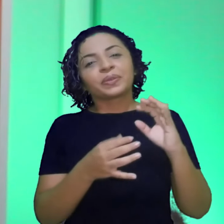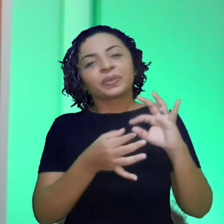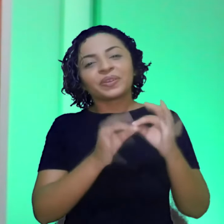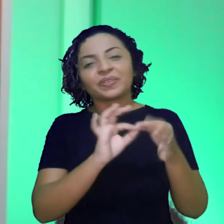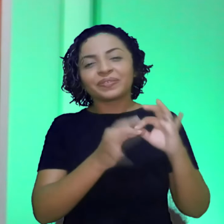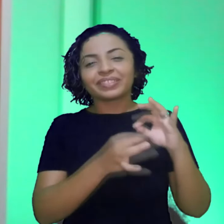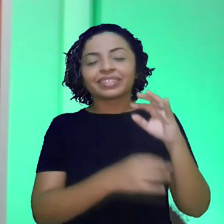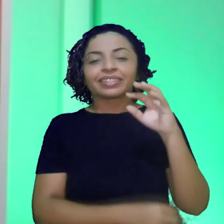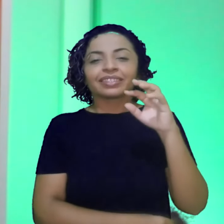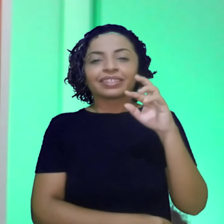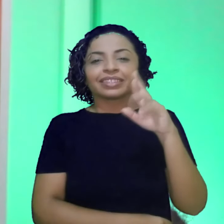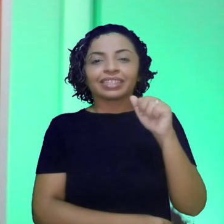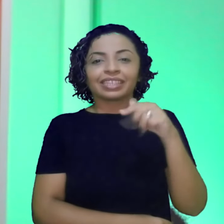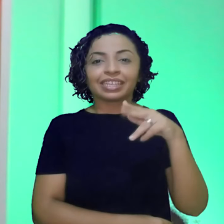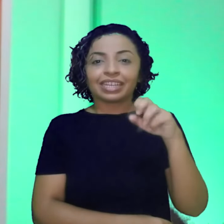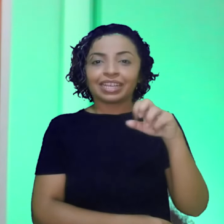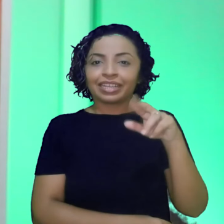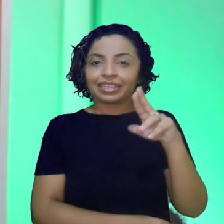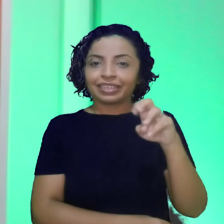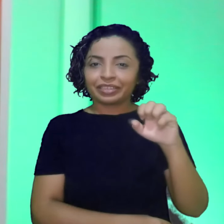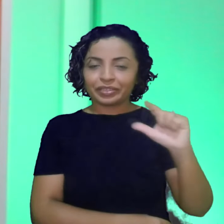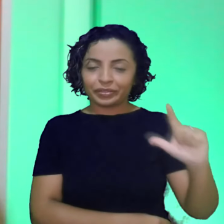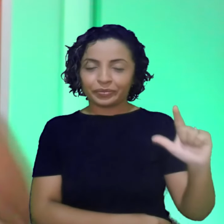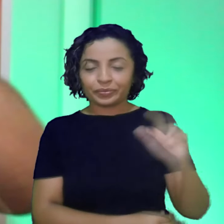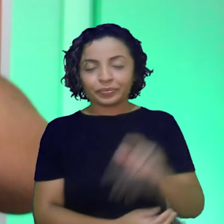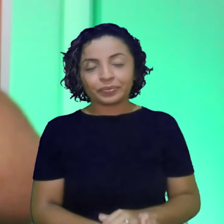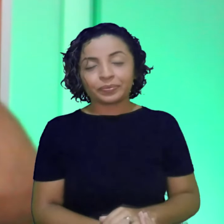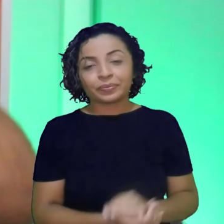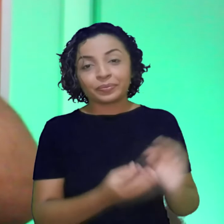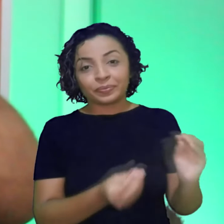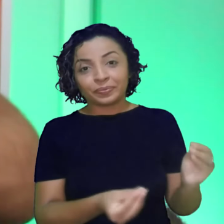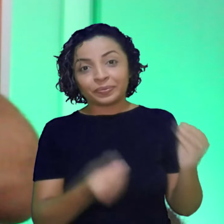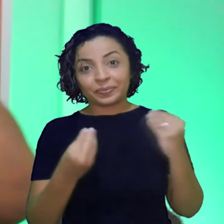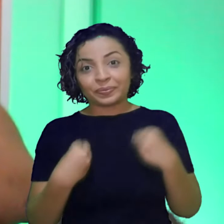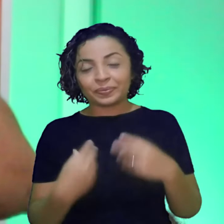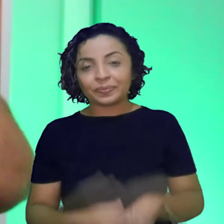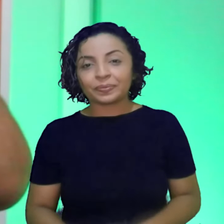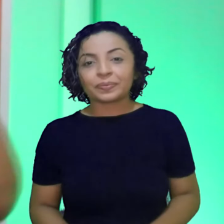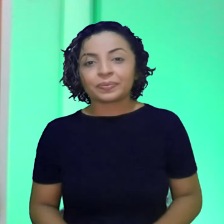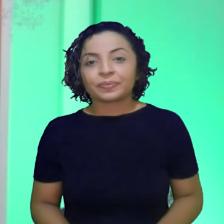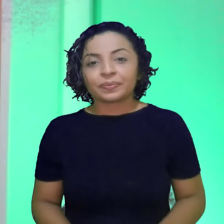Raquel. Vamos ver aqui o que eles